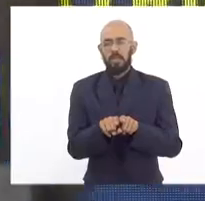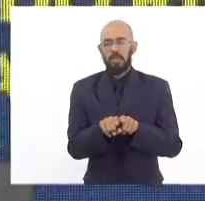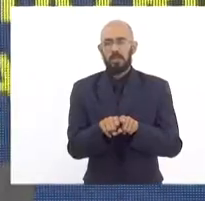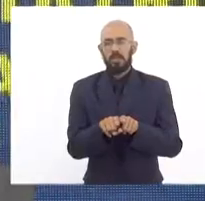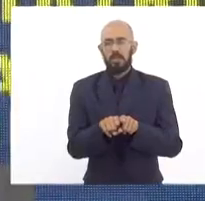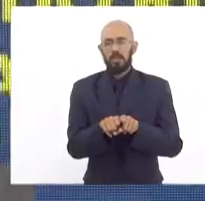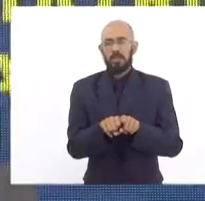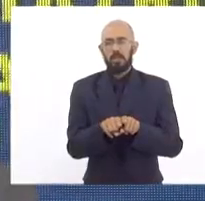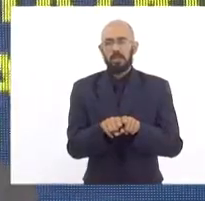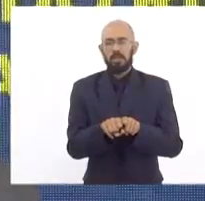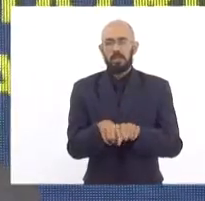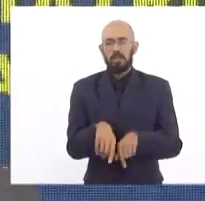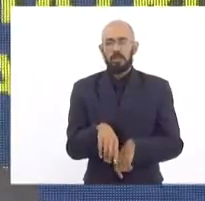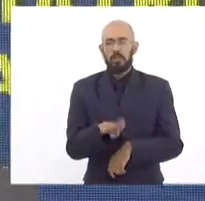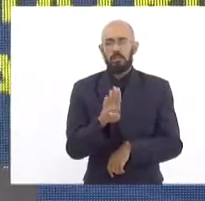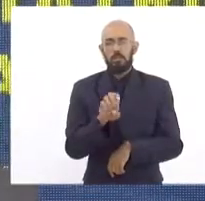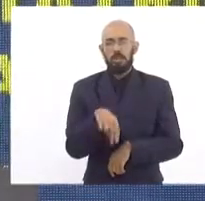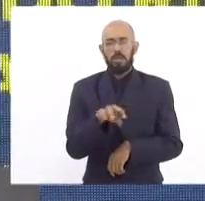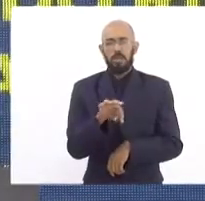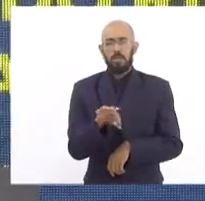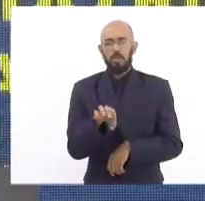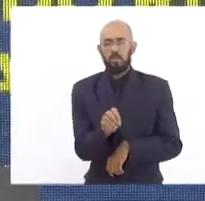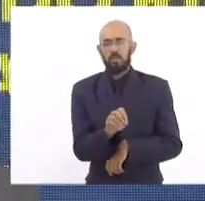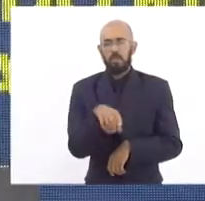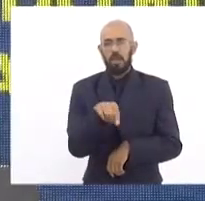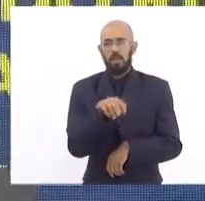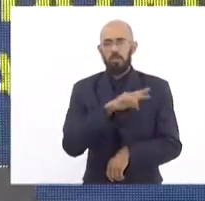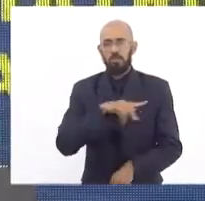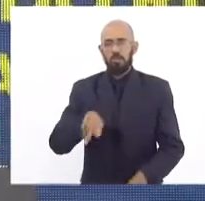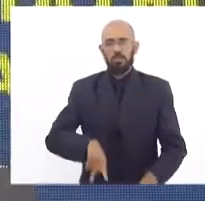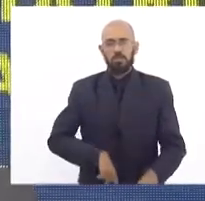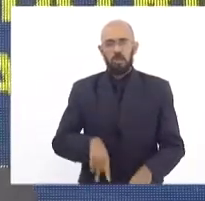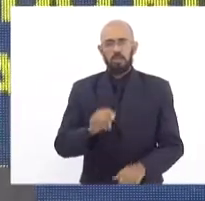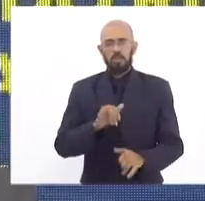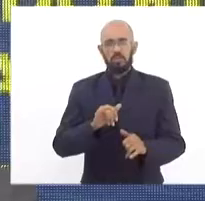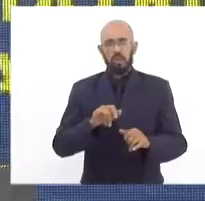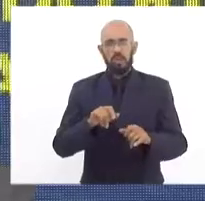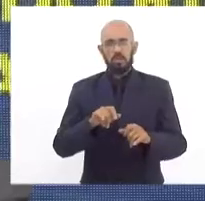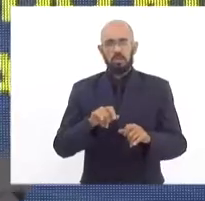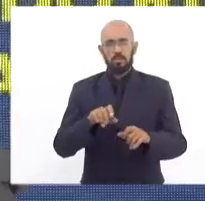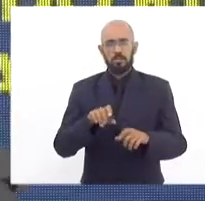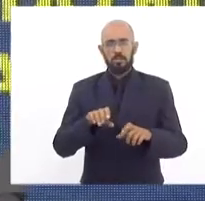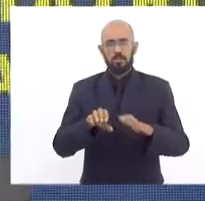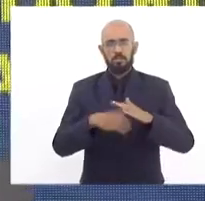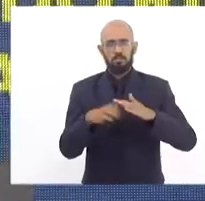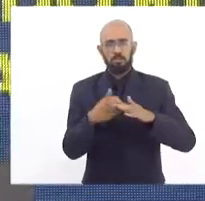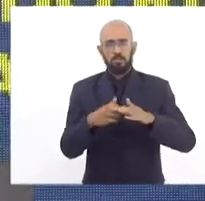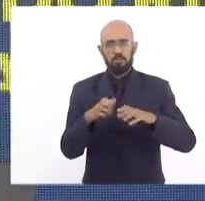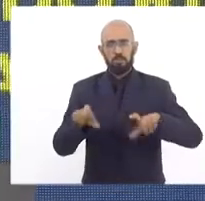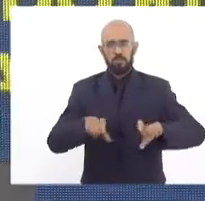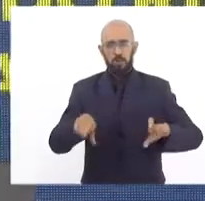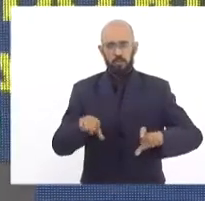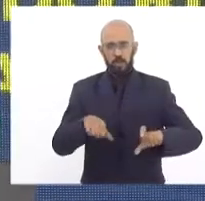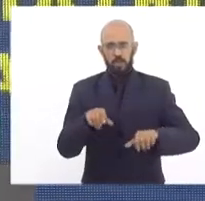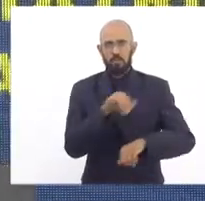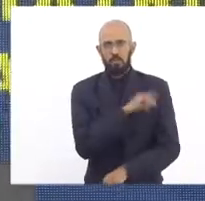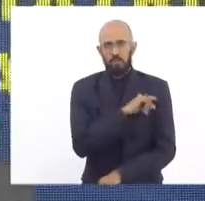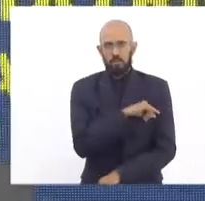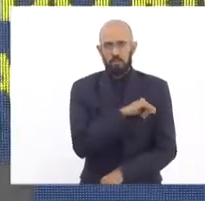o Benito Pareiro, que é o presidente do Sindicato das Empresas de Informática do Rio. Fazer uma saudação especial ao